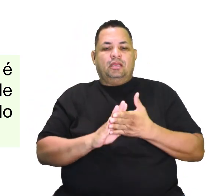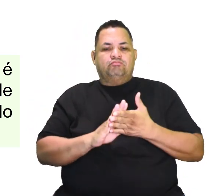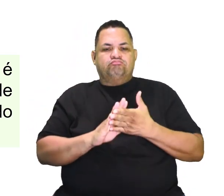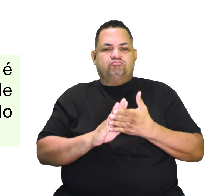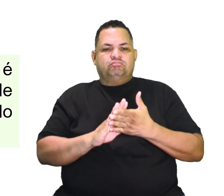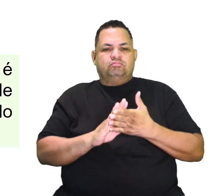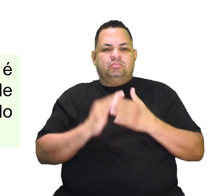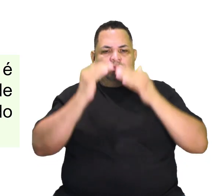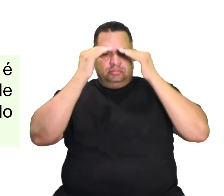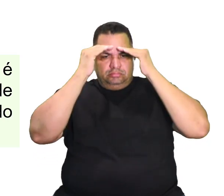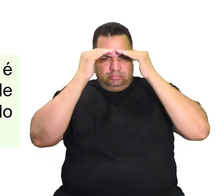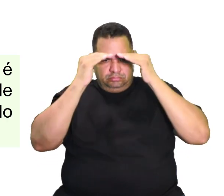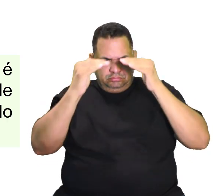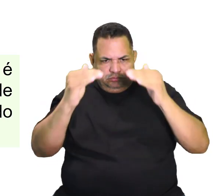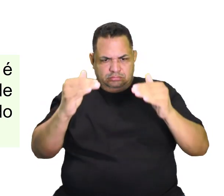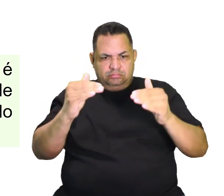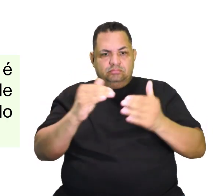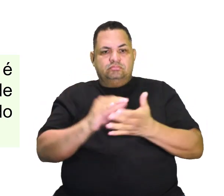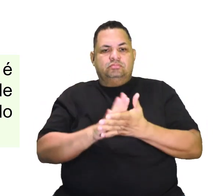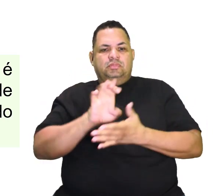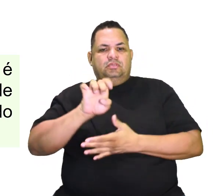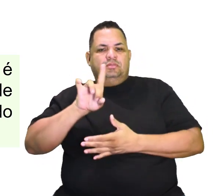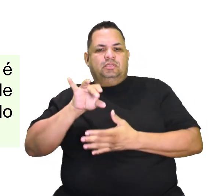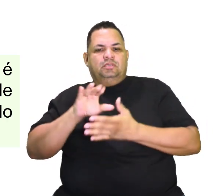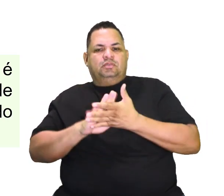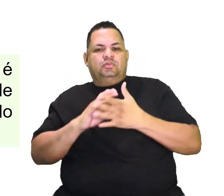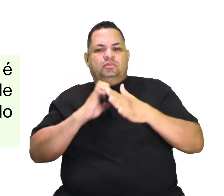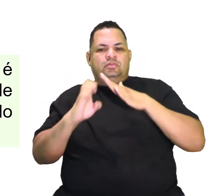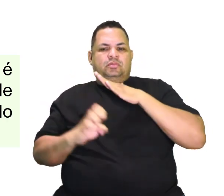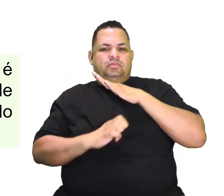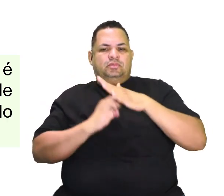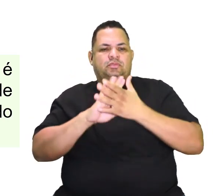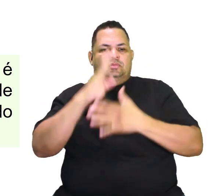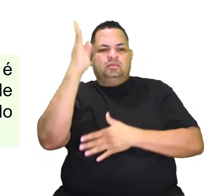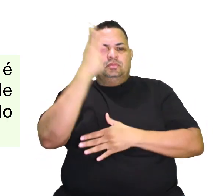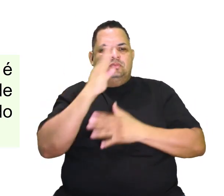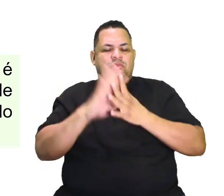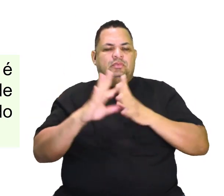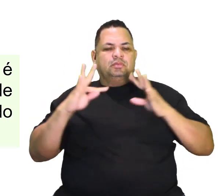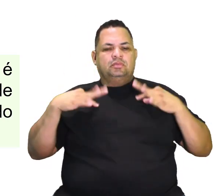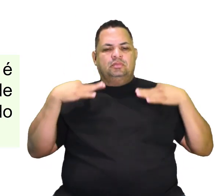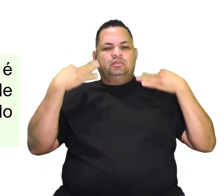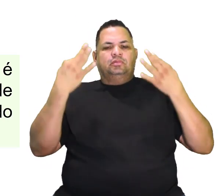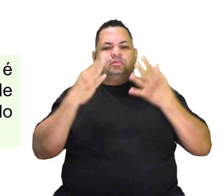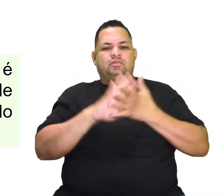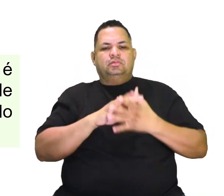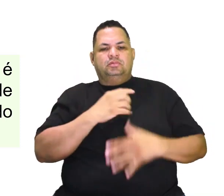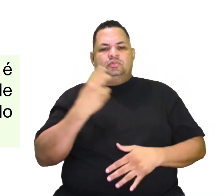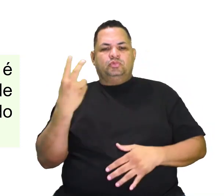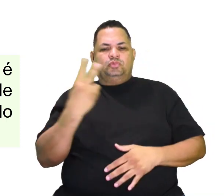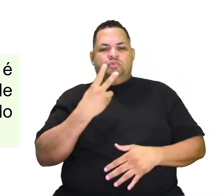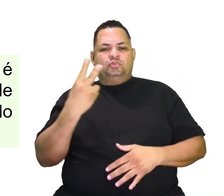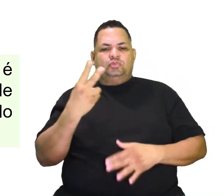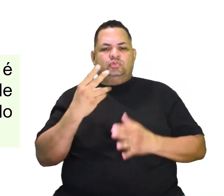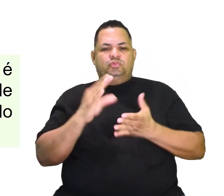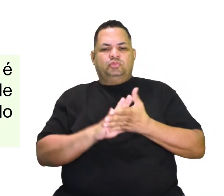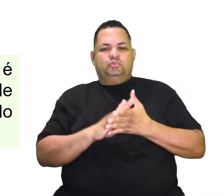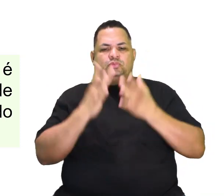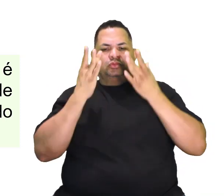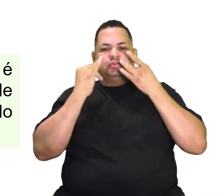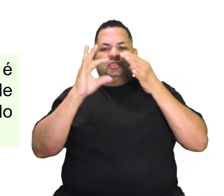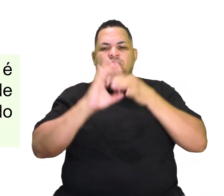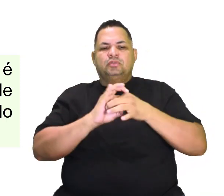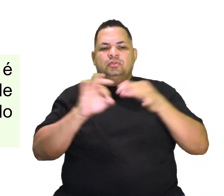Embratur como o segundo maior teatro a céu aberto do Brasil e do mundo no gênero